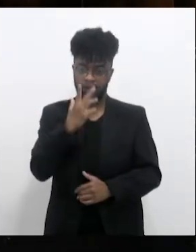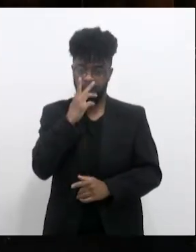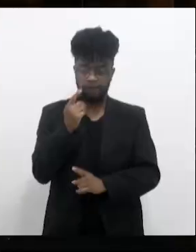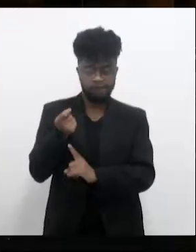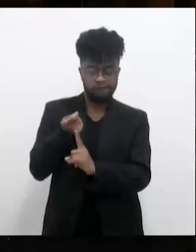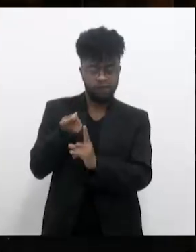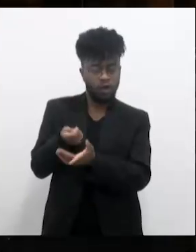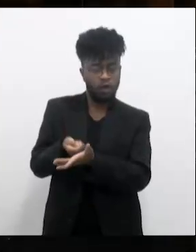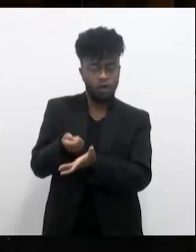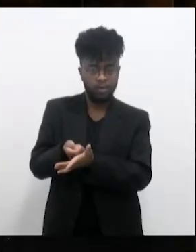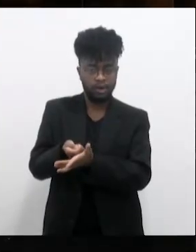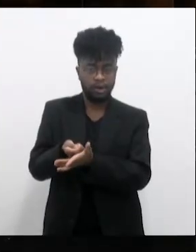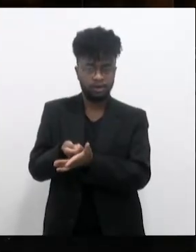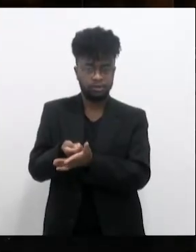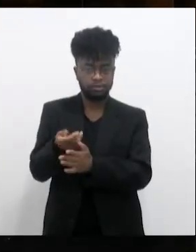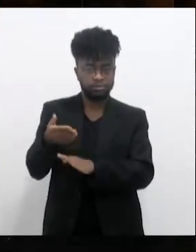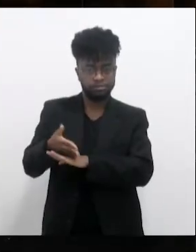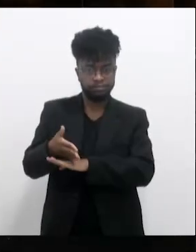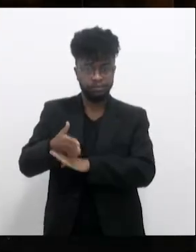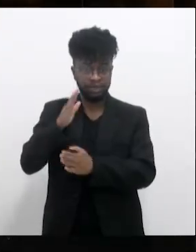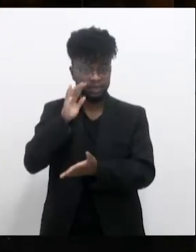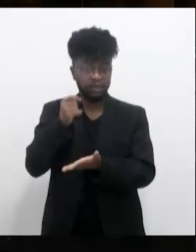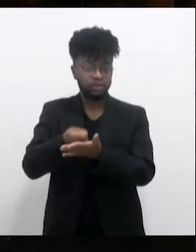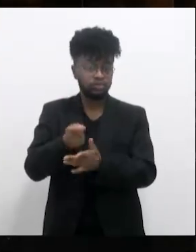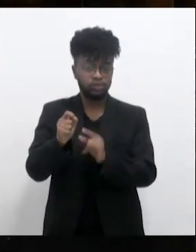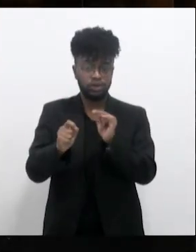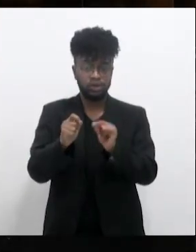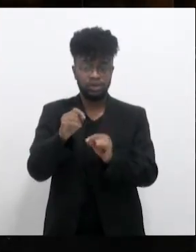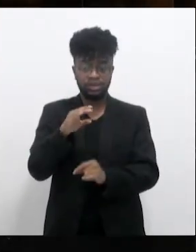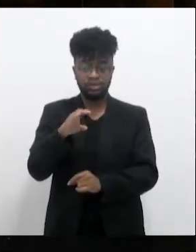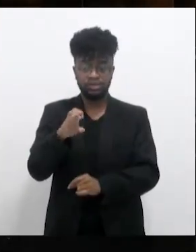para decidir que a SEDAI,